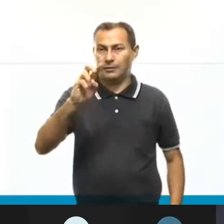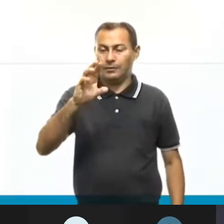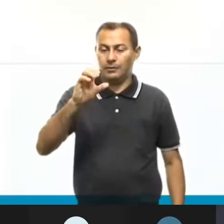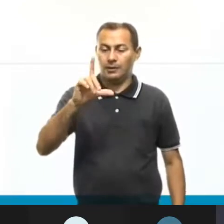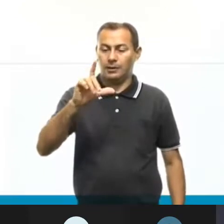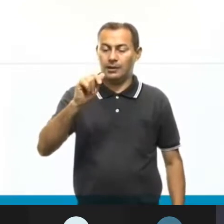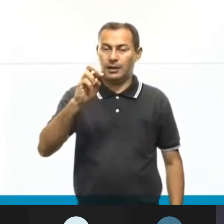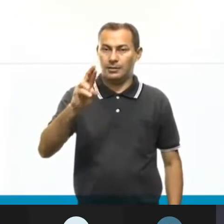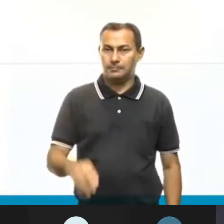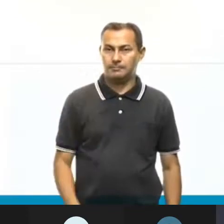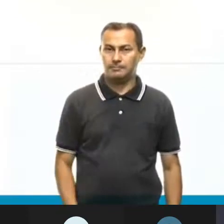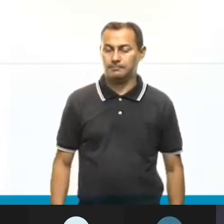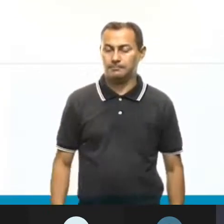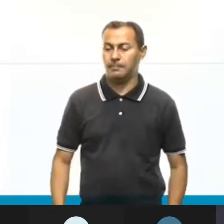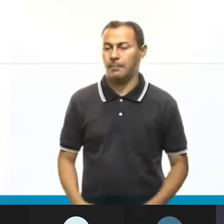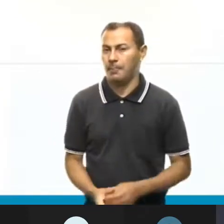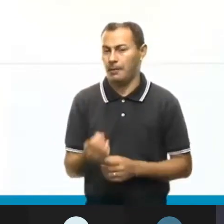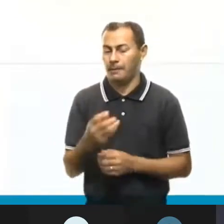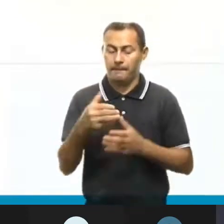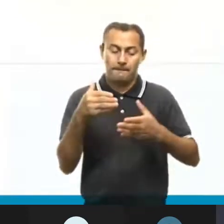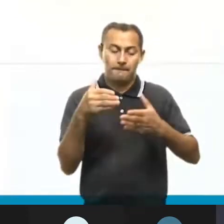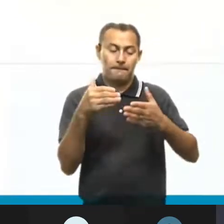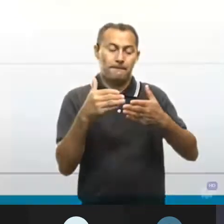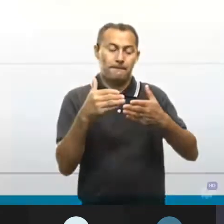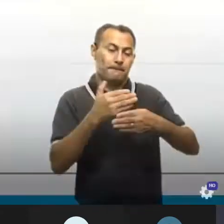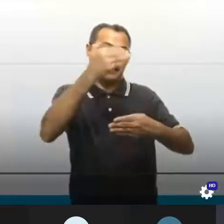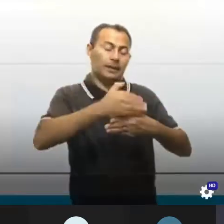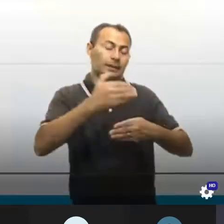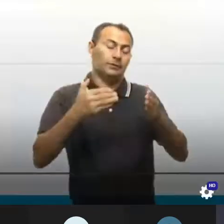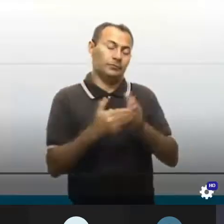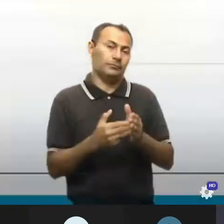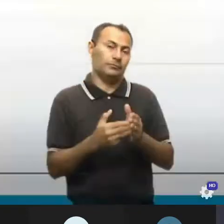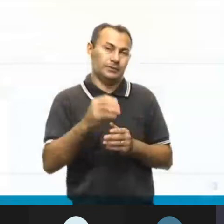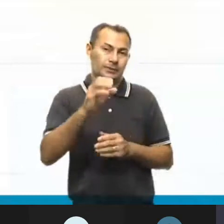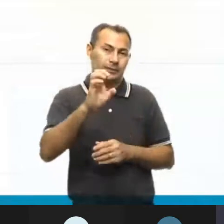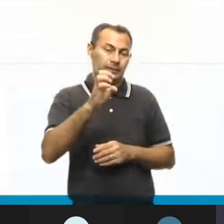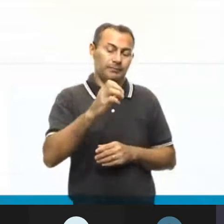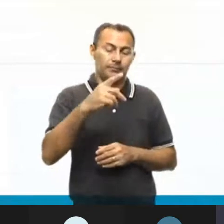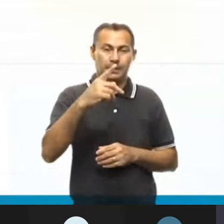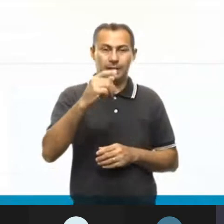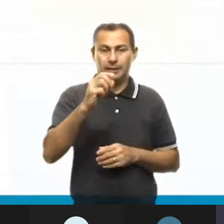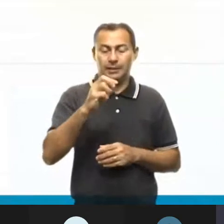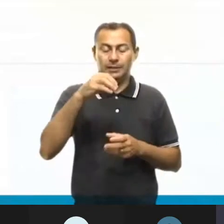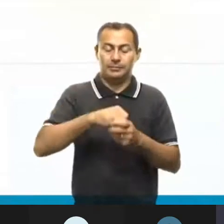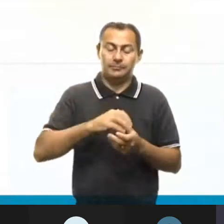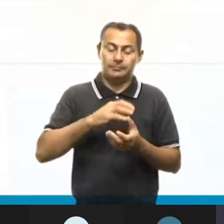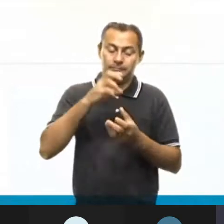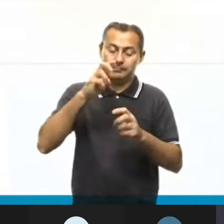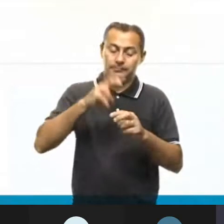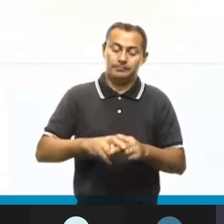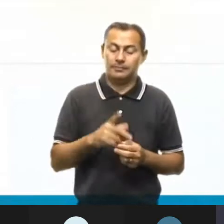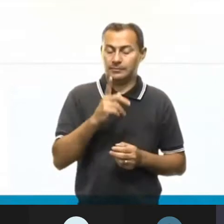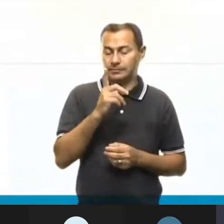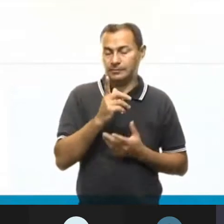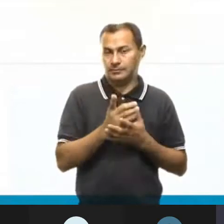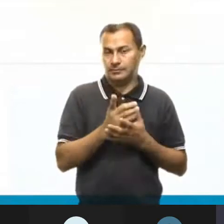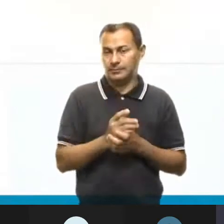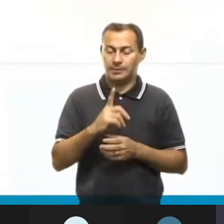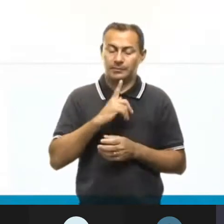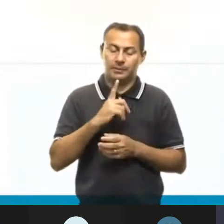interalveolar, tá? Ou parede ou septo interalveolar. E é nessa parede, então, que nós vamos ter